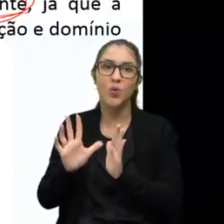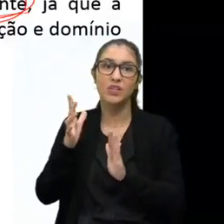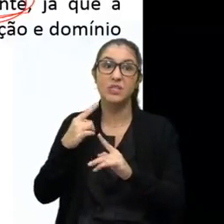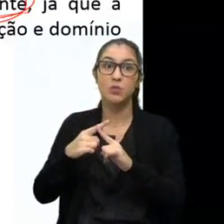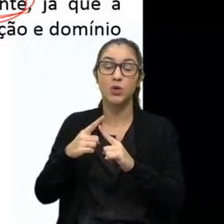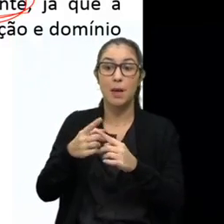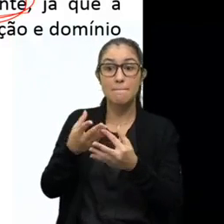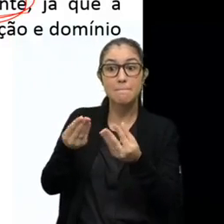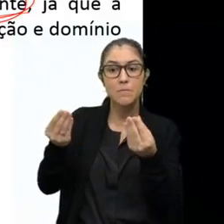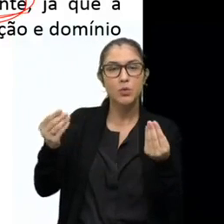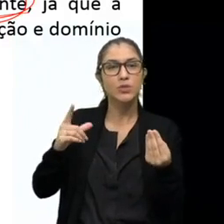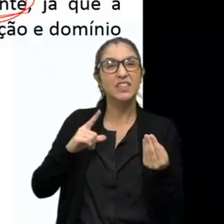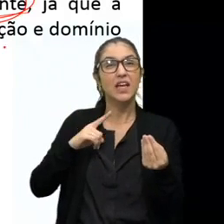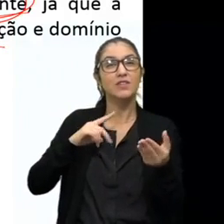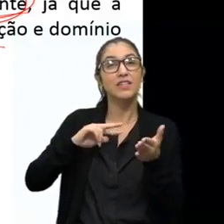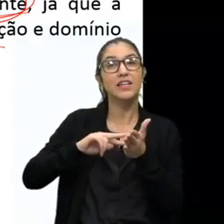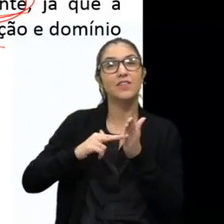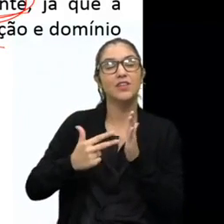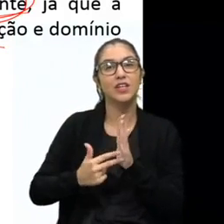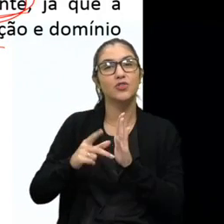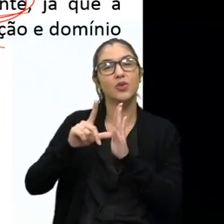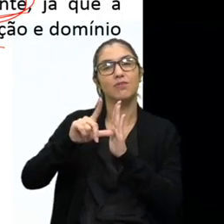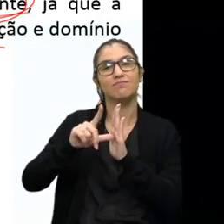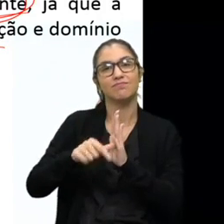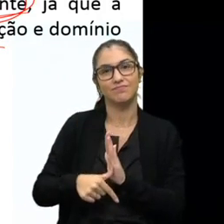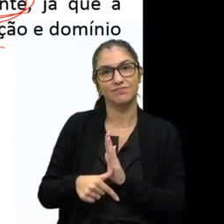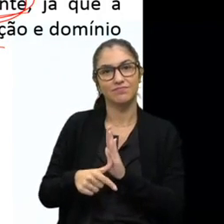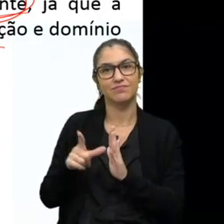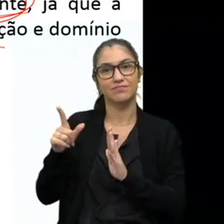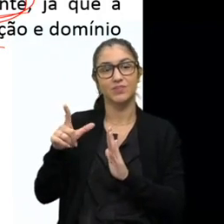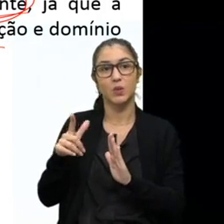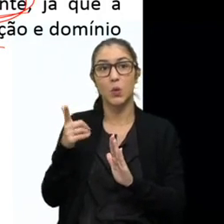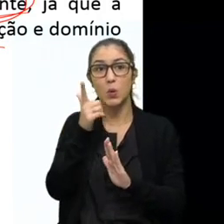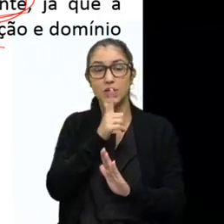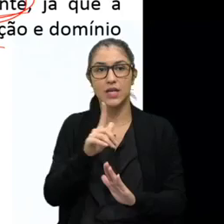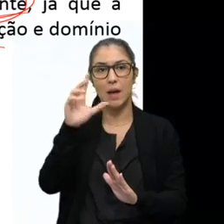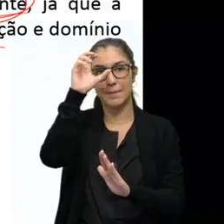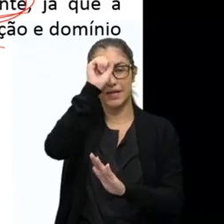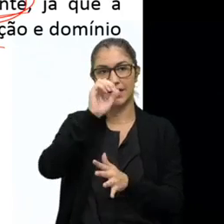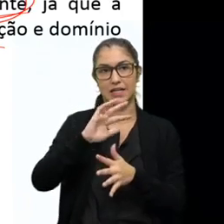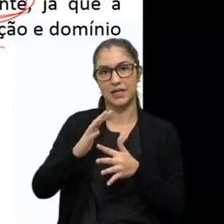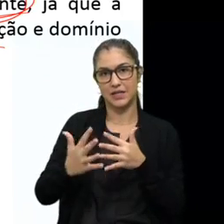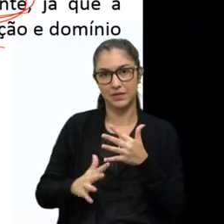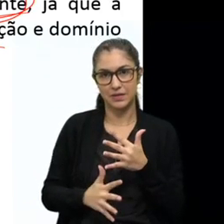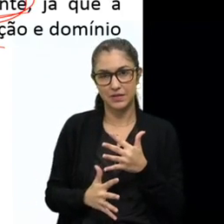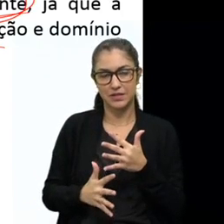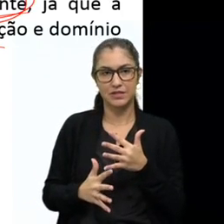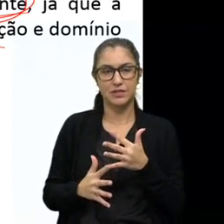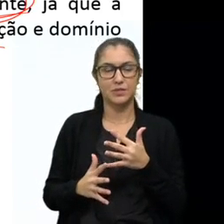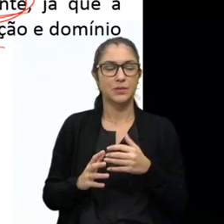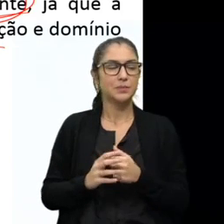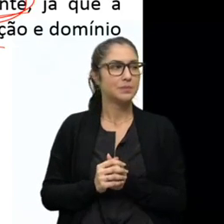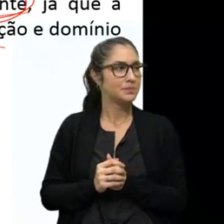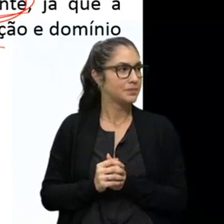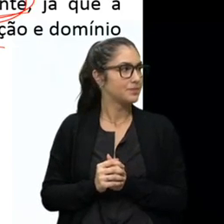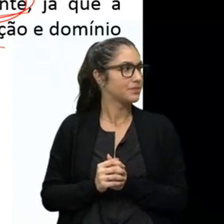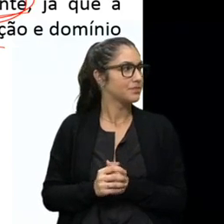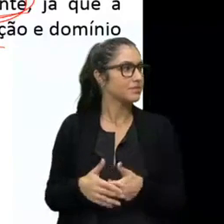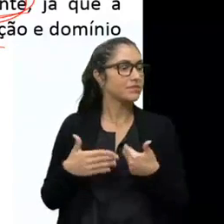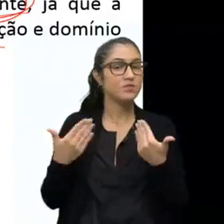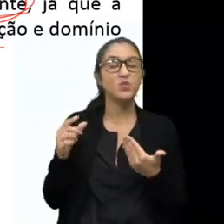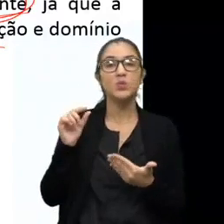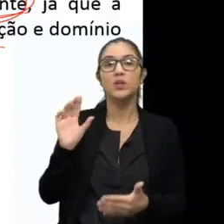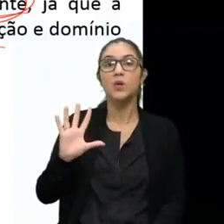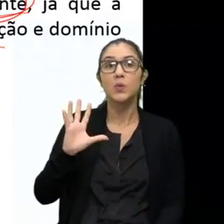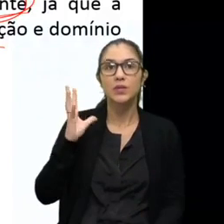que a maioria teve um significativo atraso na aquisição e no domínio da língua de sinais. Então, o